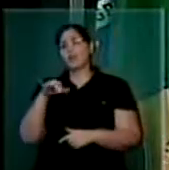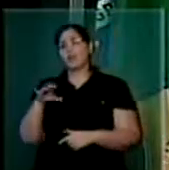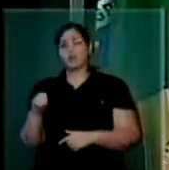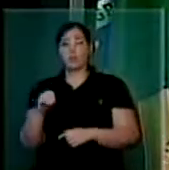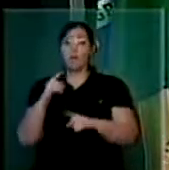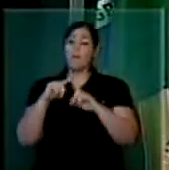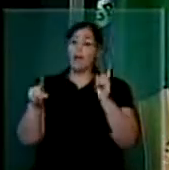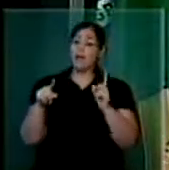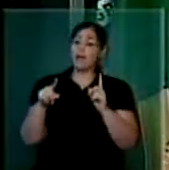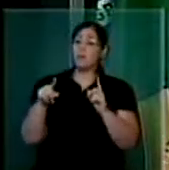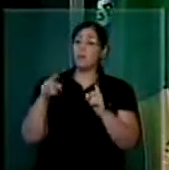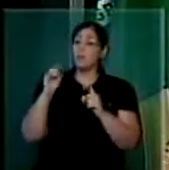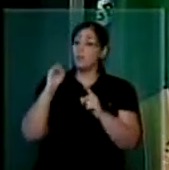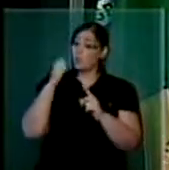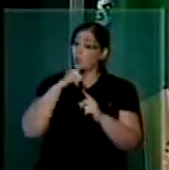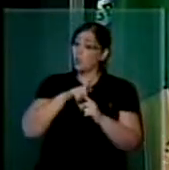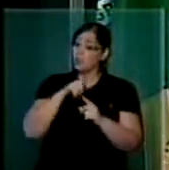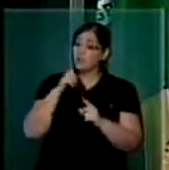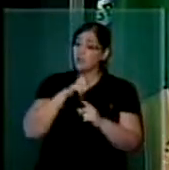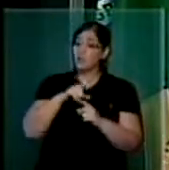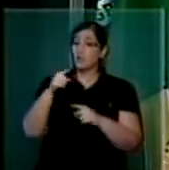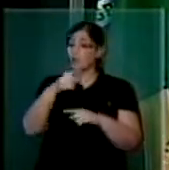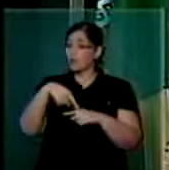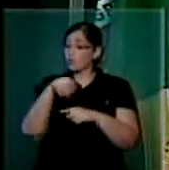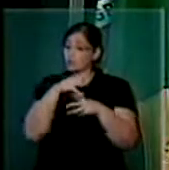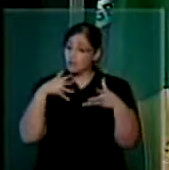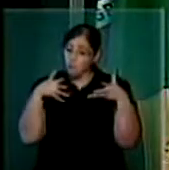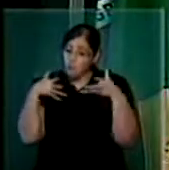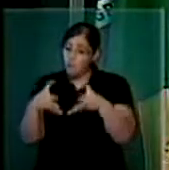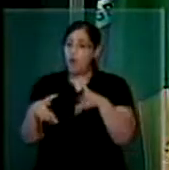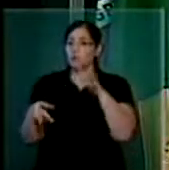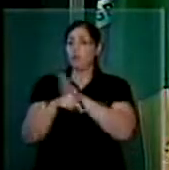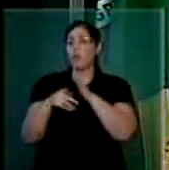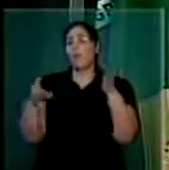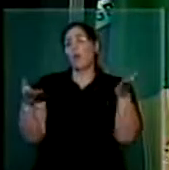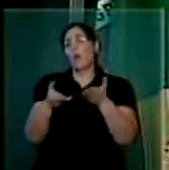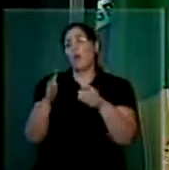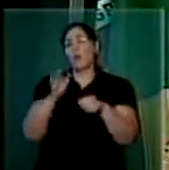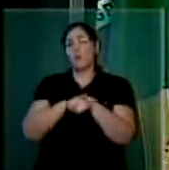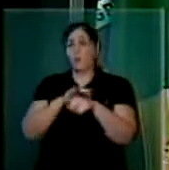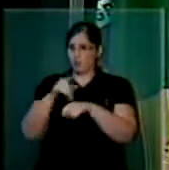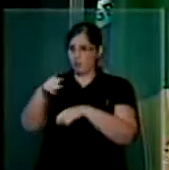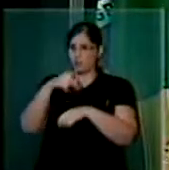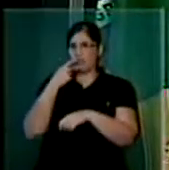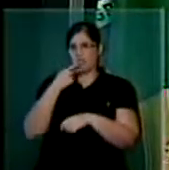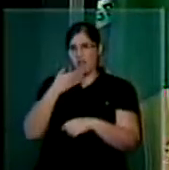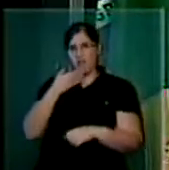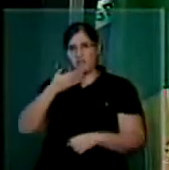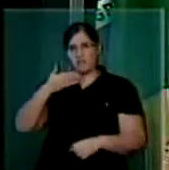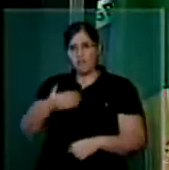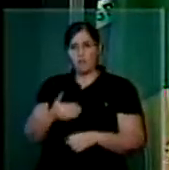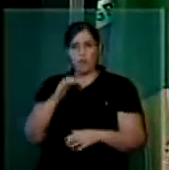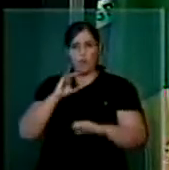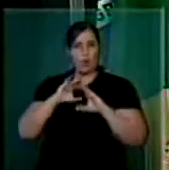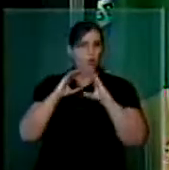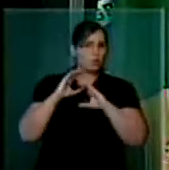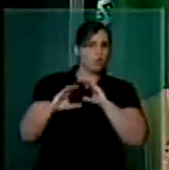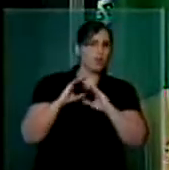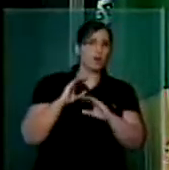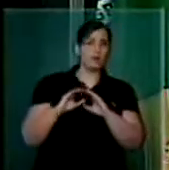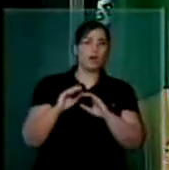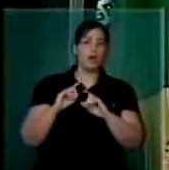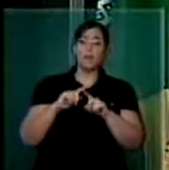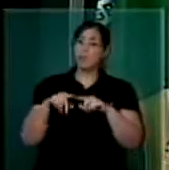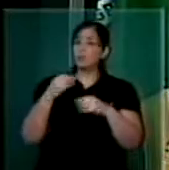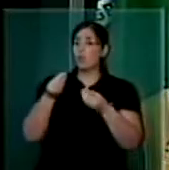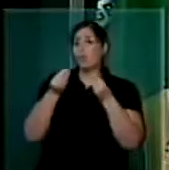ser concedâneo, para vocês fazerem parte desse discurso que se dizem favoráveis à comunicação, não